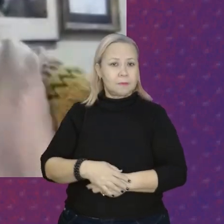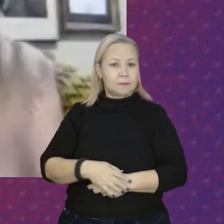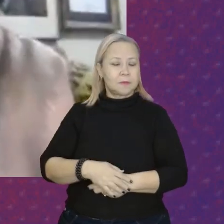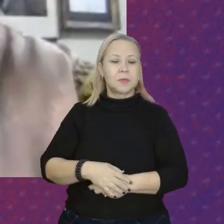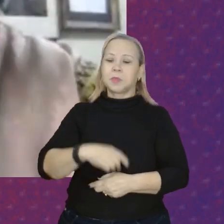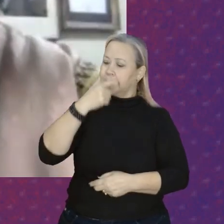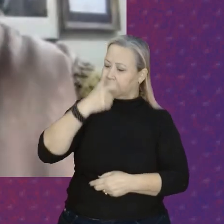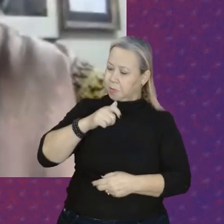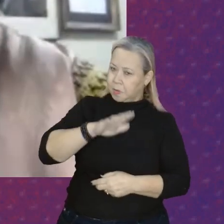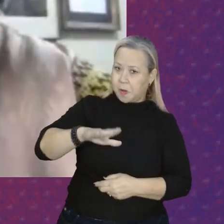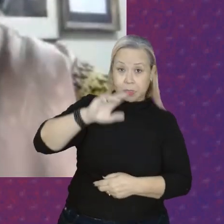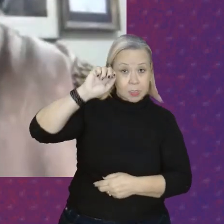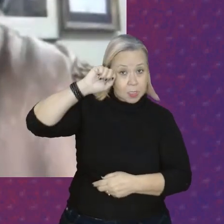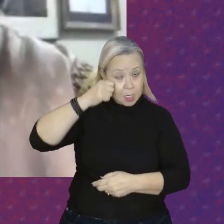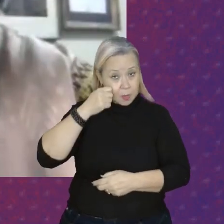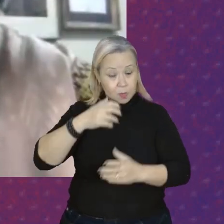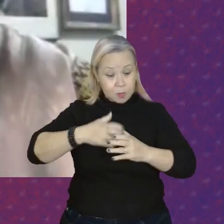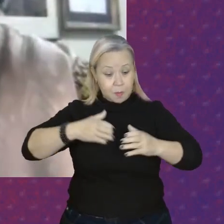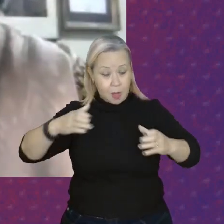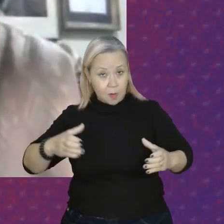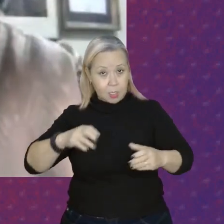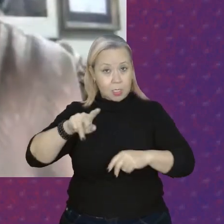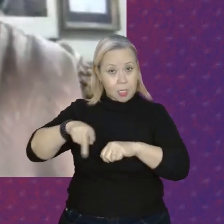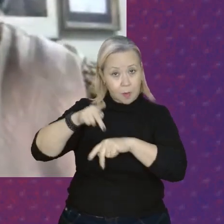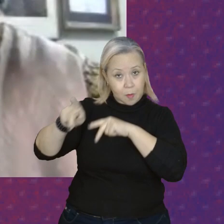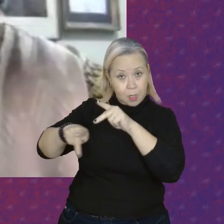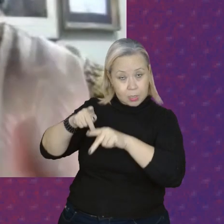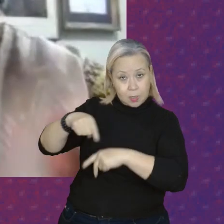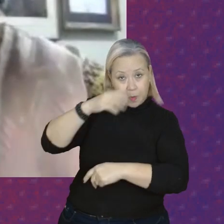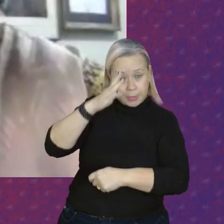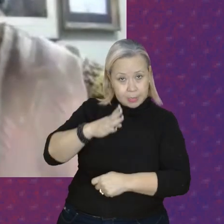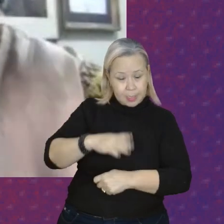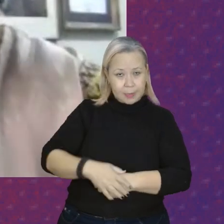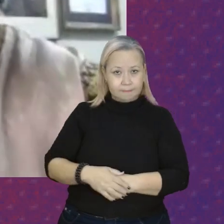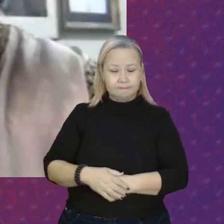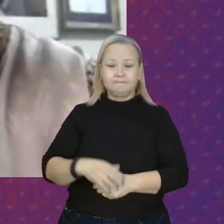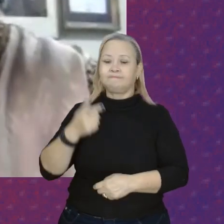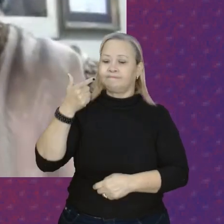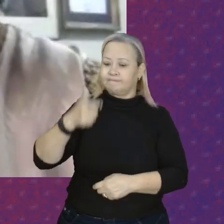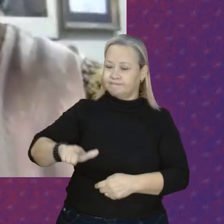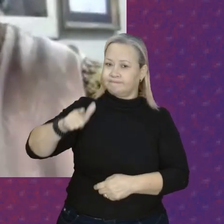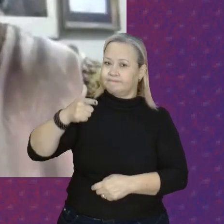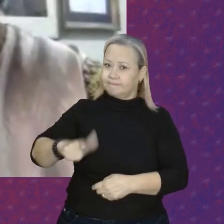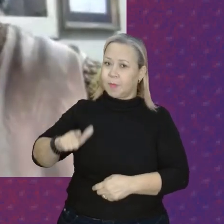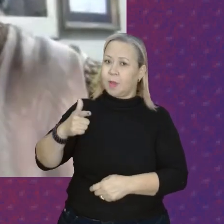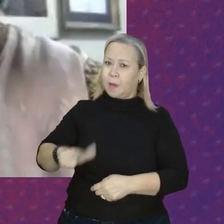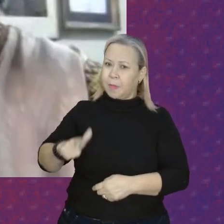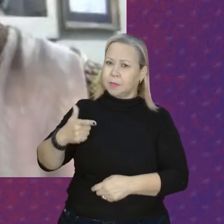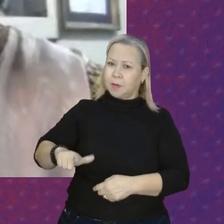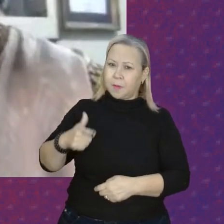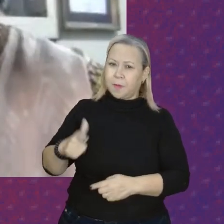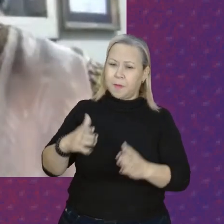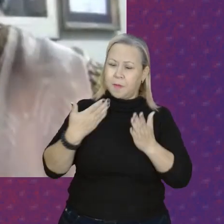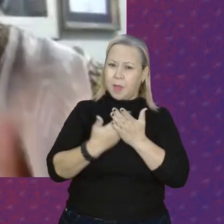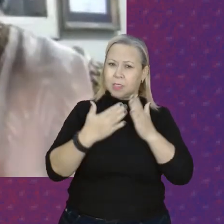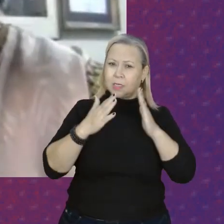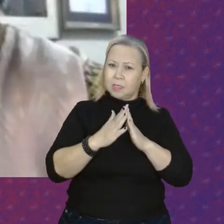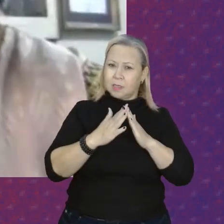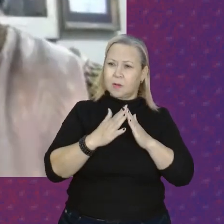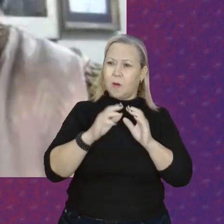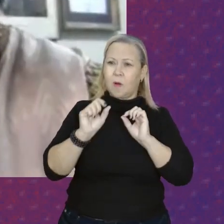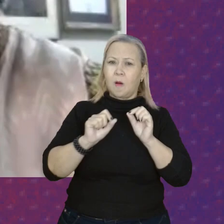a maioria da população brasileira. Então, era recorrente em escolas livros